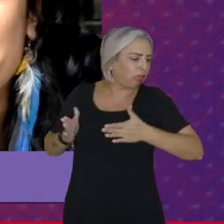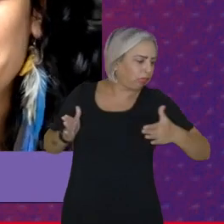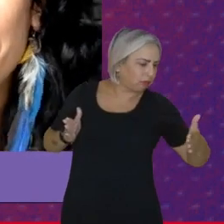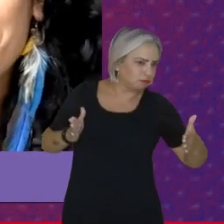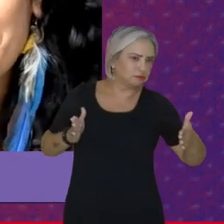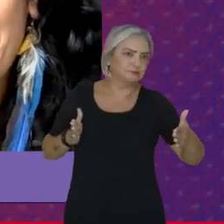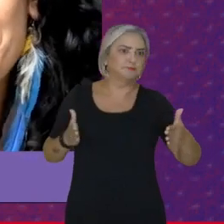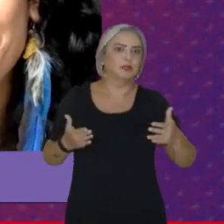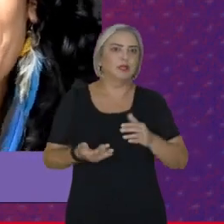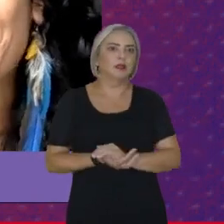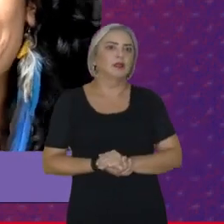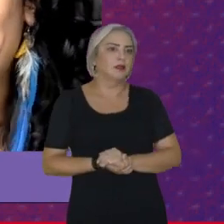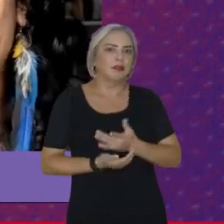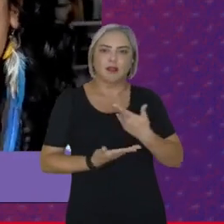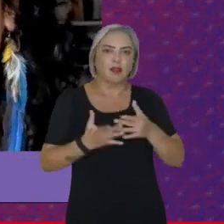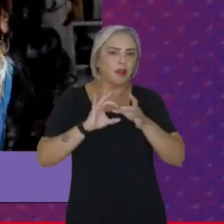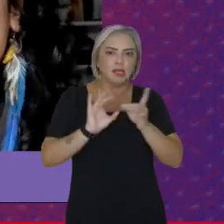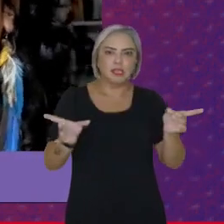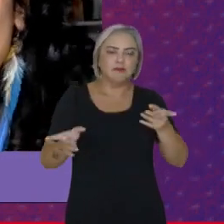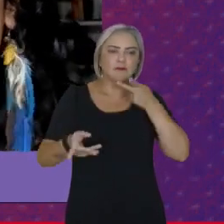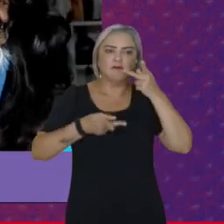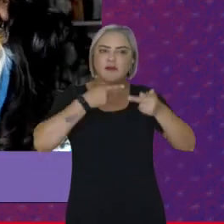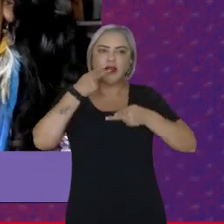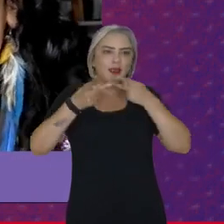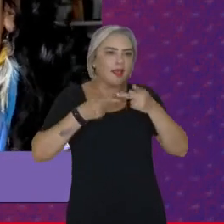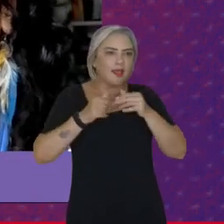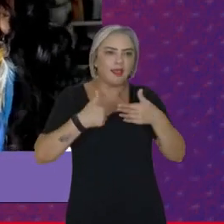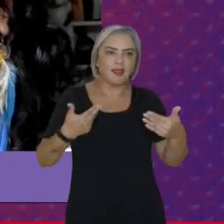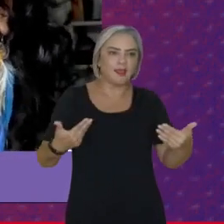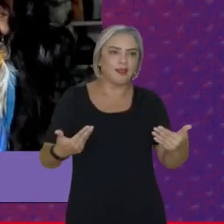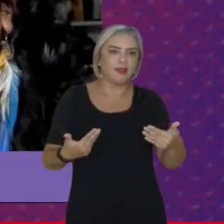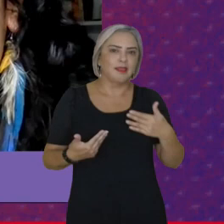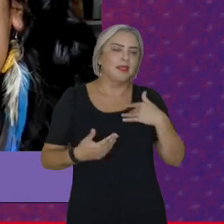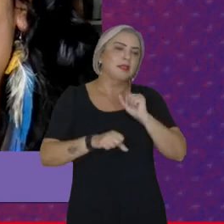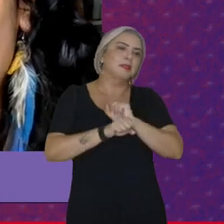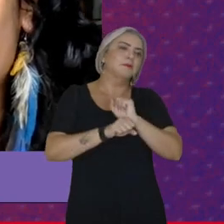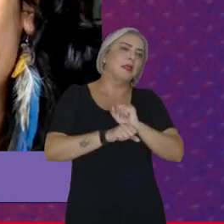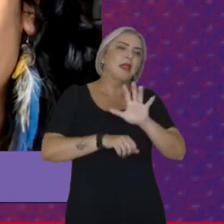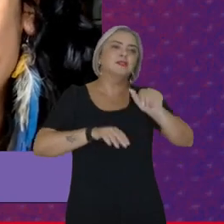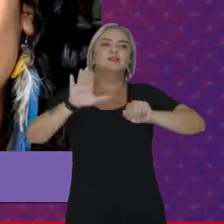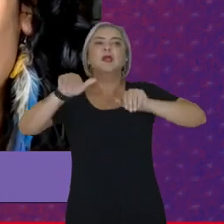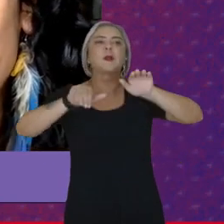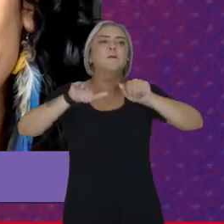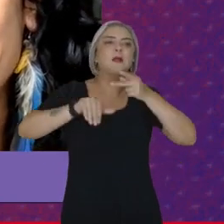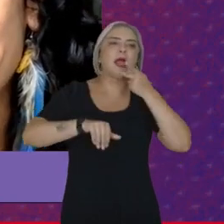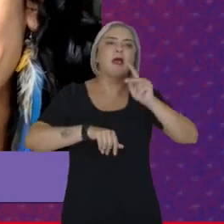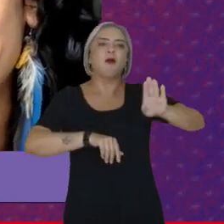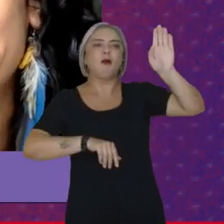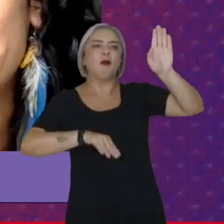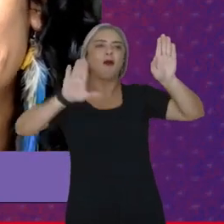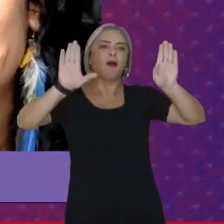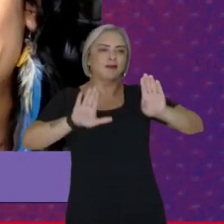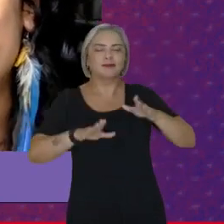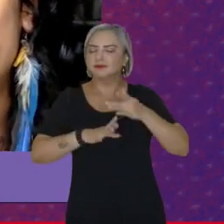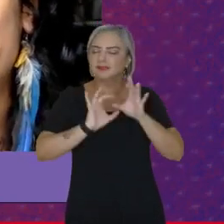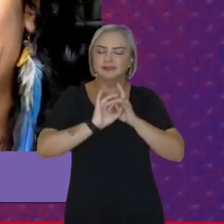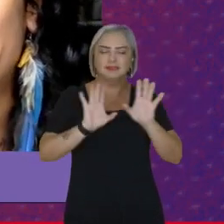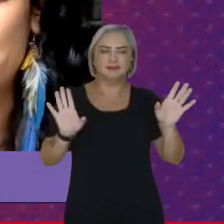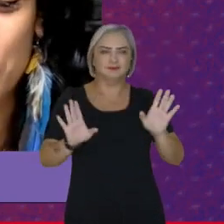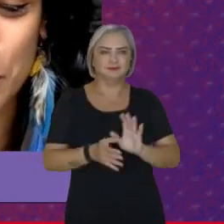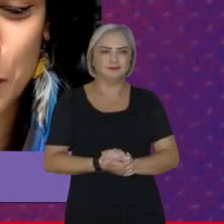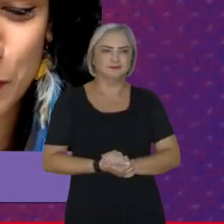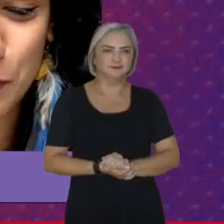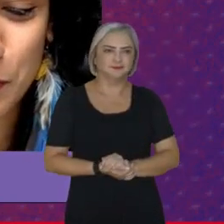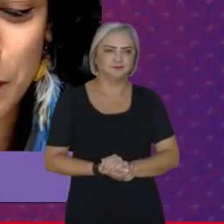E aí, enfim, vocês podem ficar à vontade também para irem falando, não precisam me esperar dar a palavra, não, essas coisas, porque,